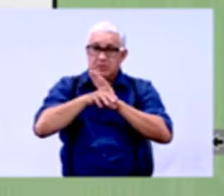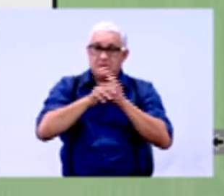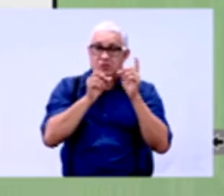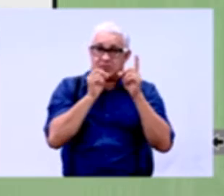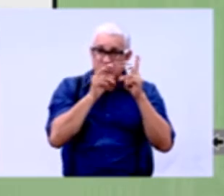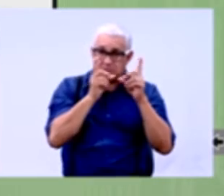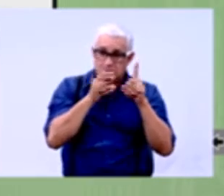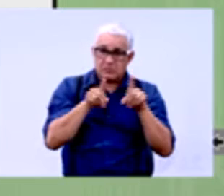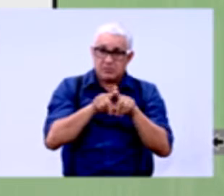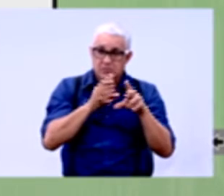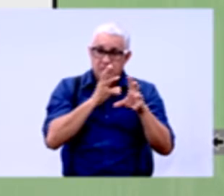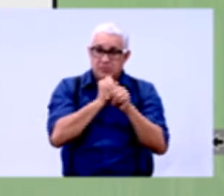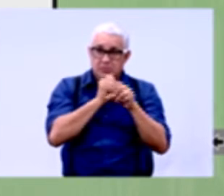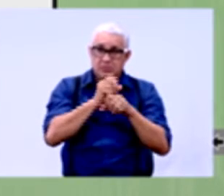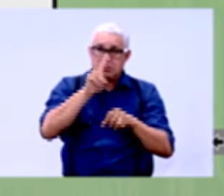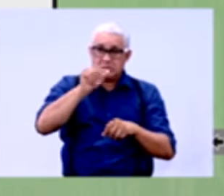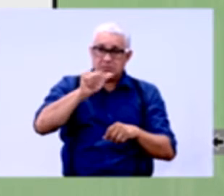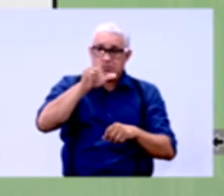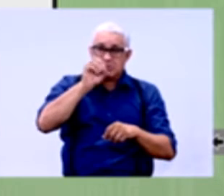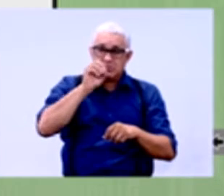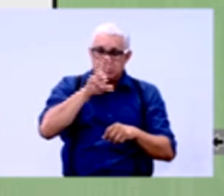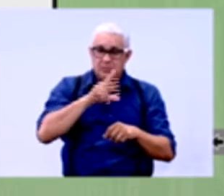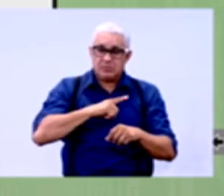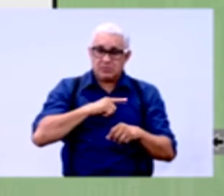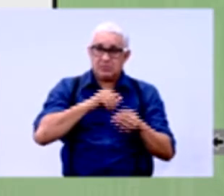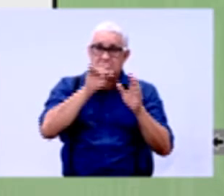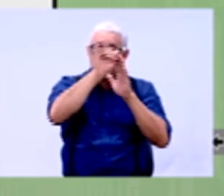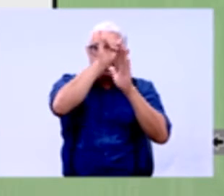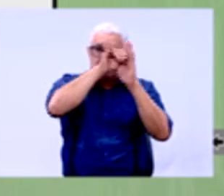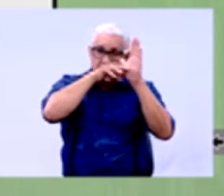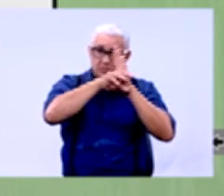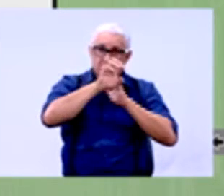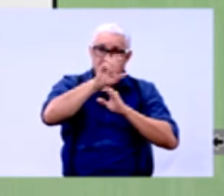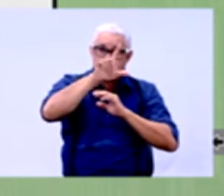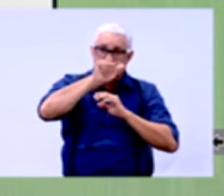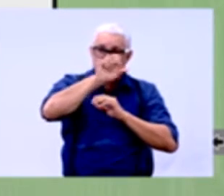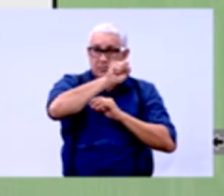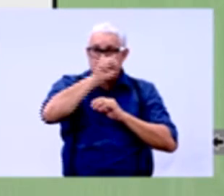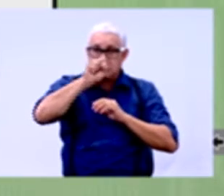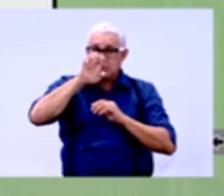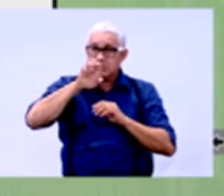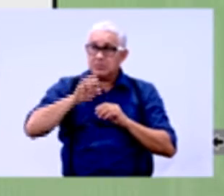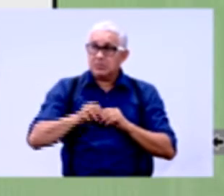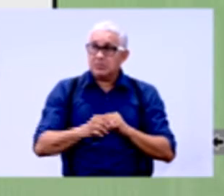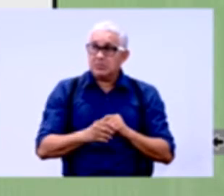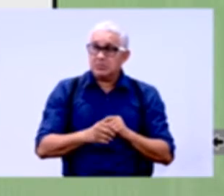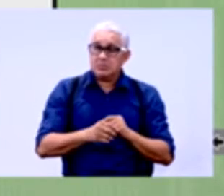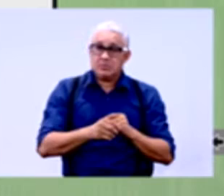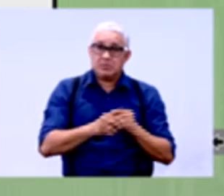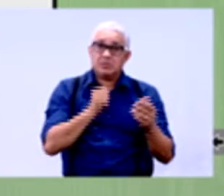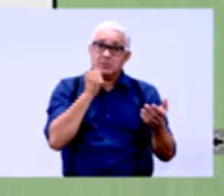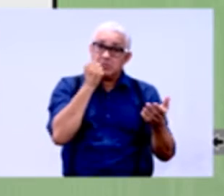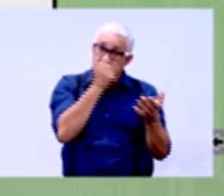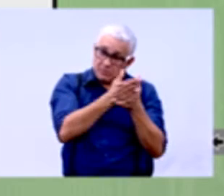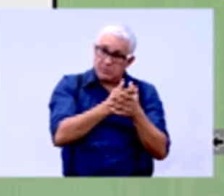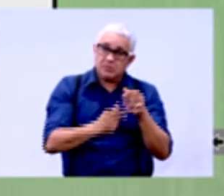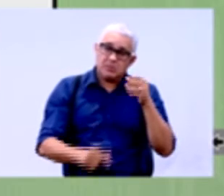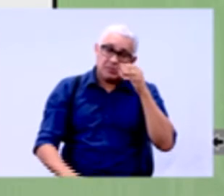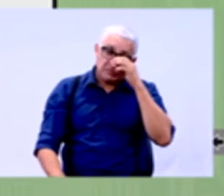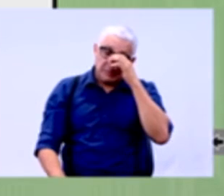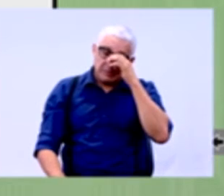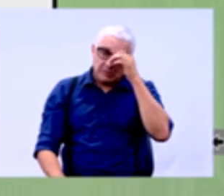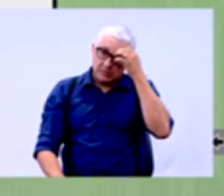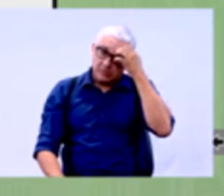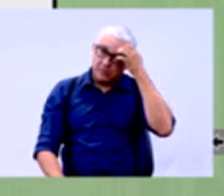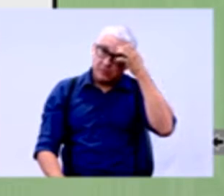o calcular valor está implementado na classe ordem compra, certo?